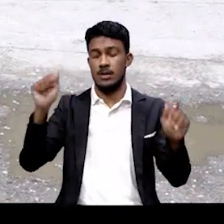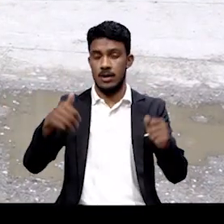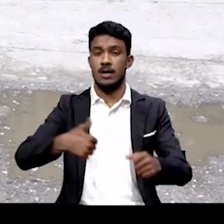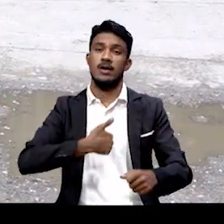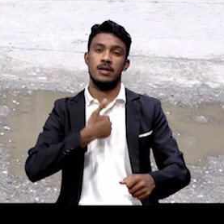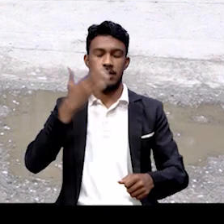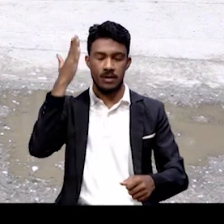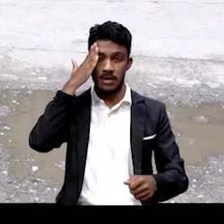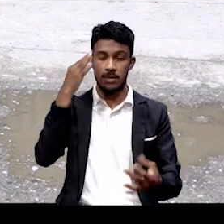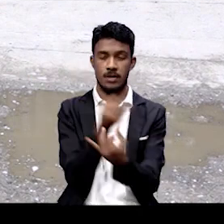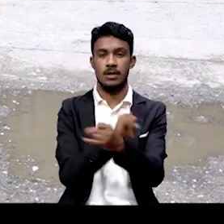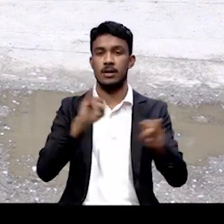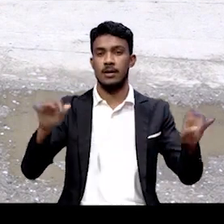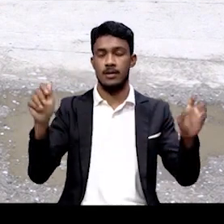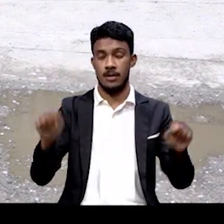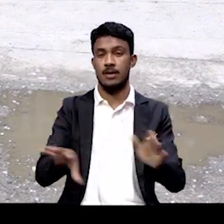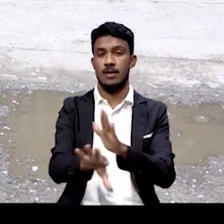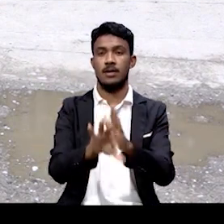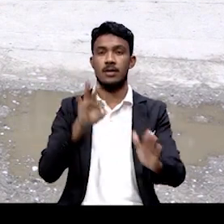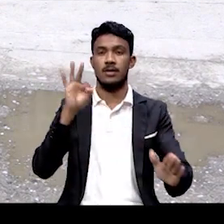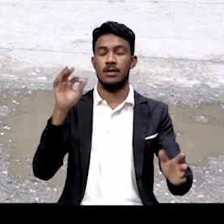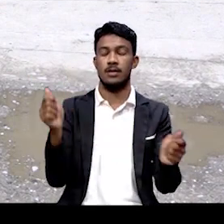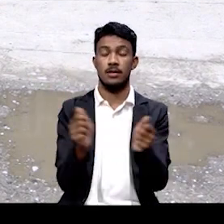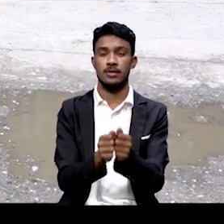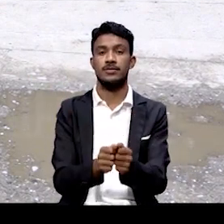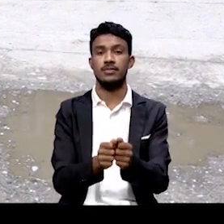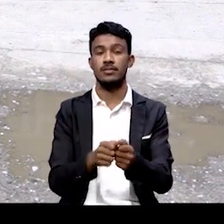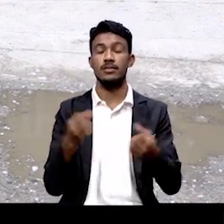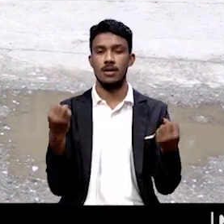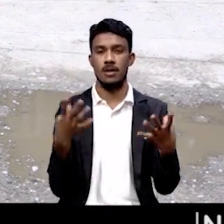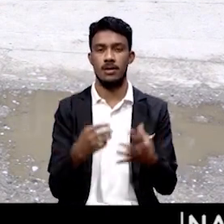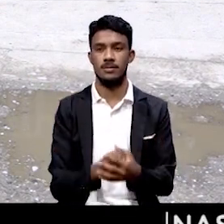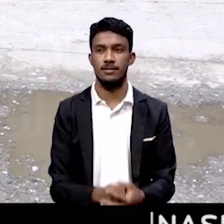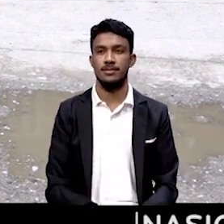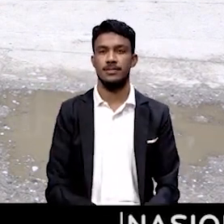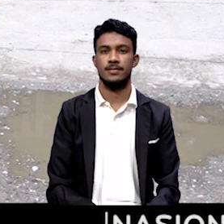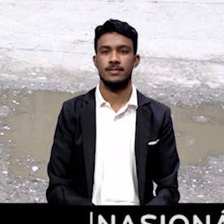o congrasicam, berreta o sacrifício oin-oin.